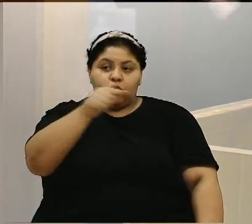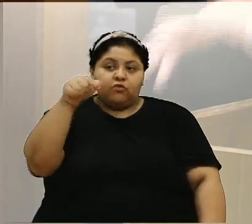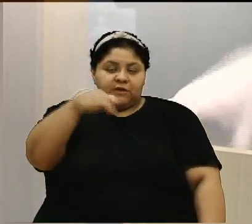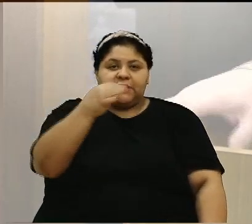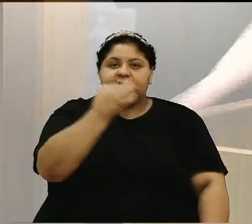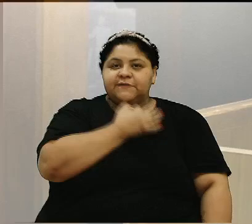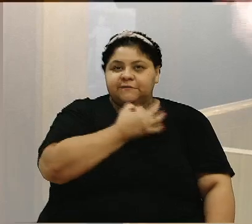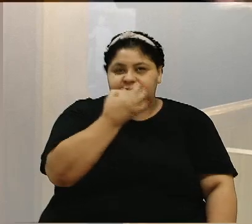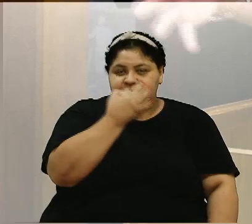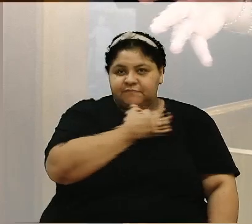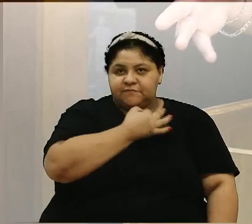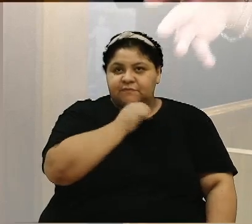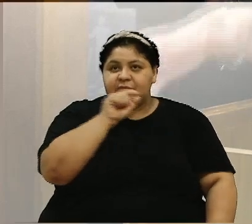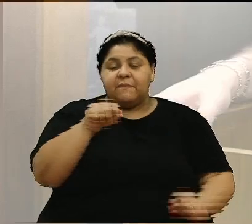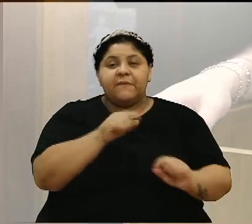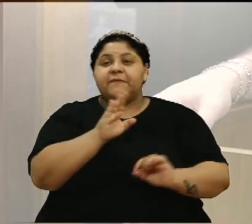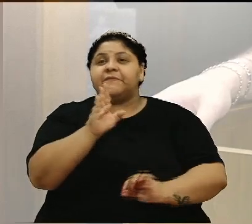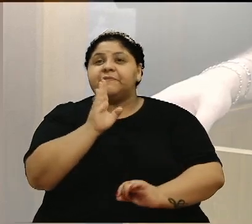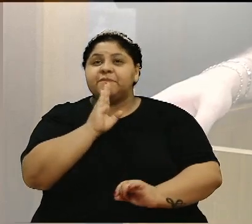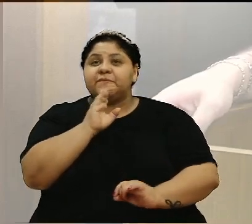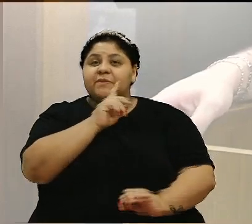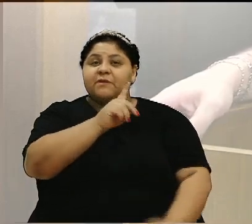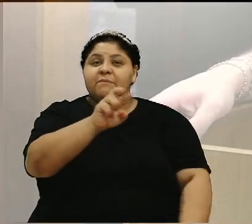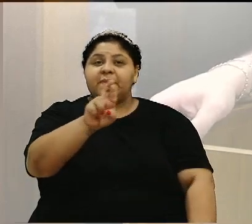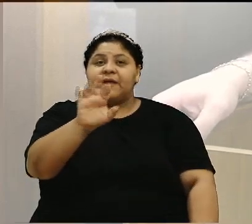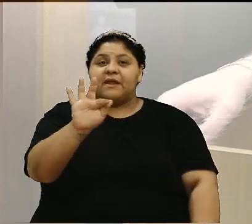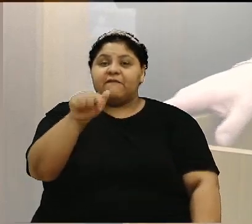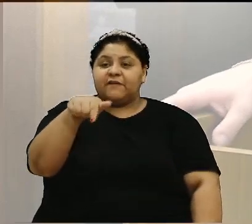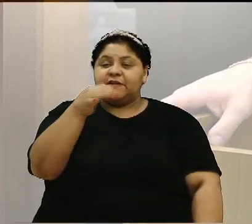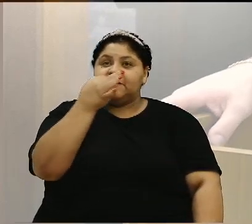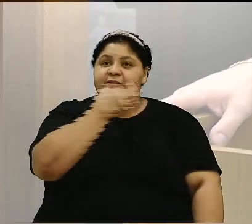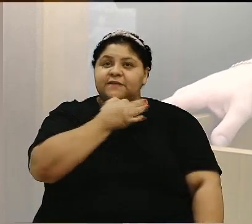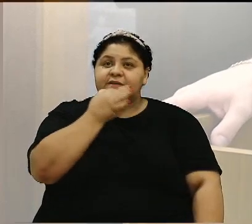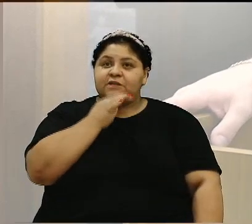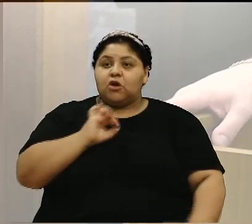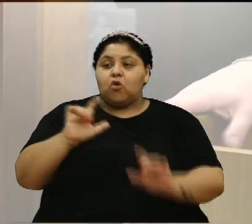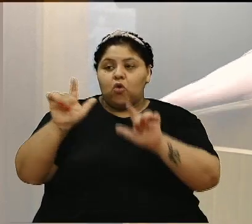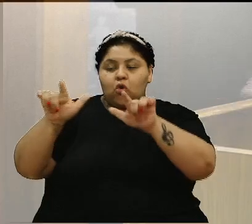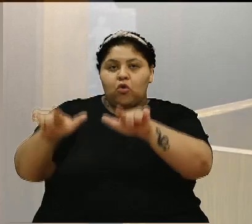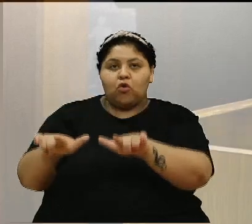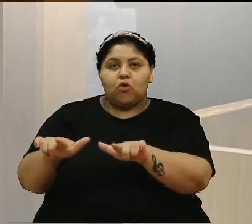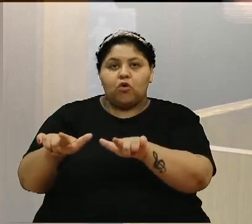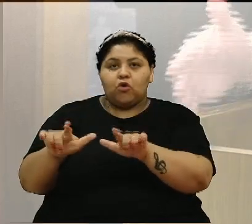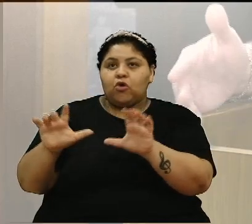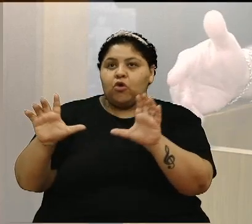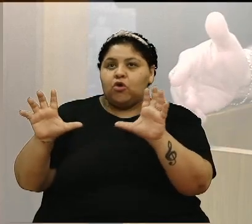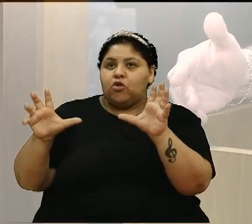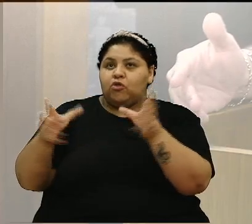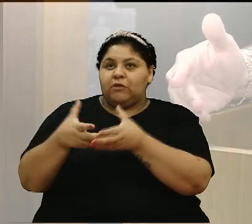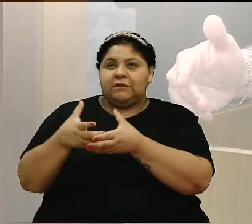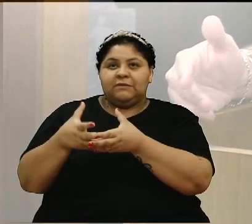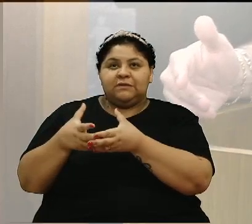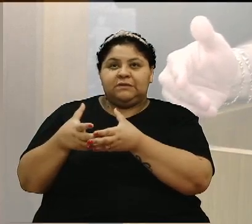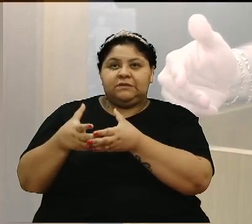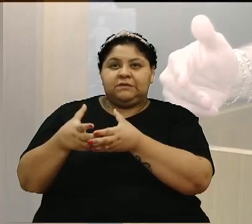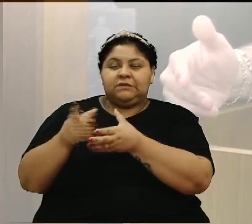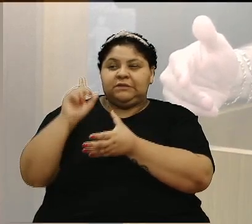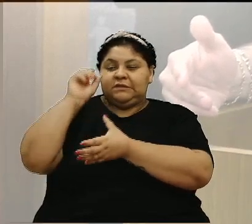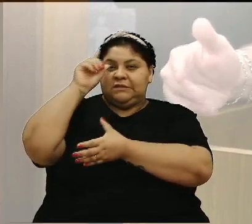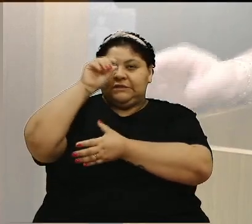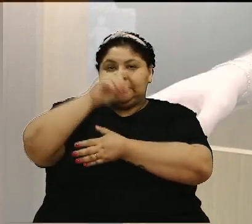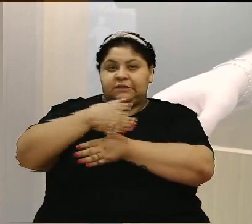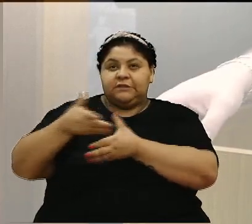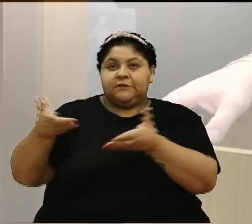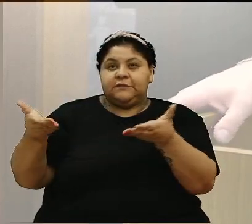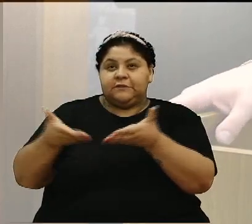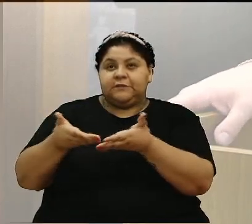Sul. Para quem não conhece a PRF aqui de Caxias do Sul, as dependências estão totalmente sucateadas. Eles já estiveram